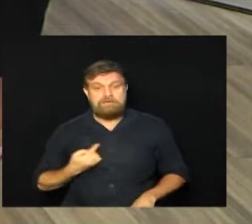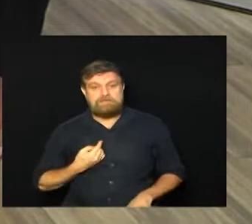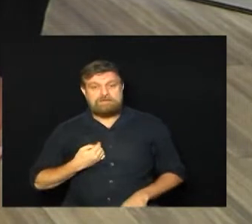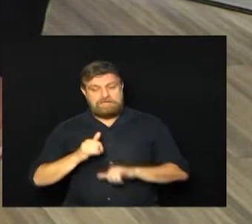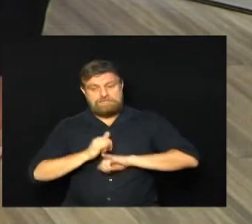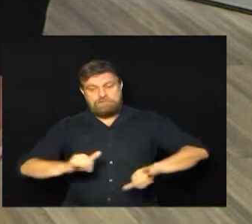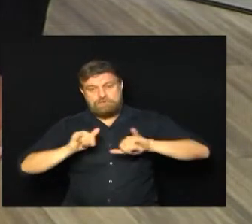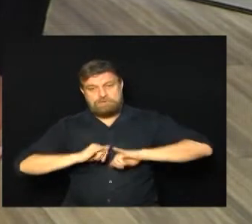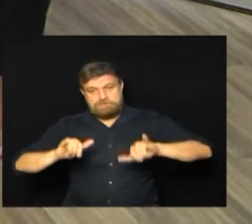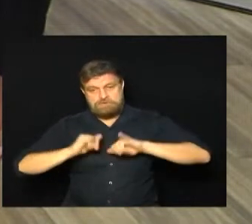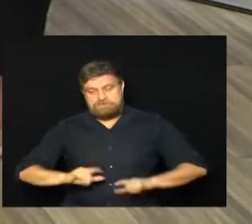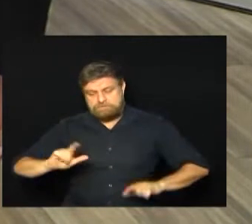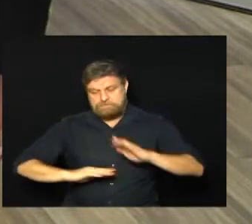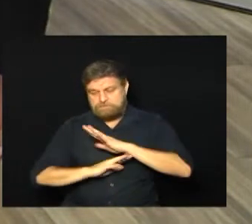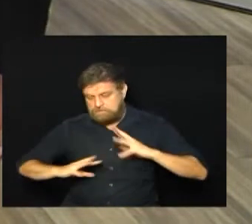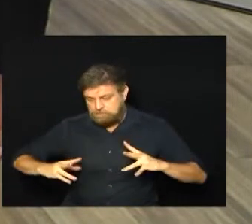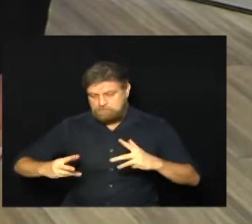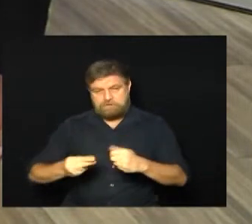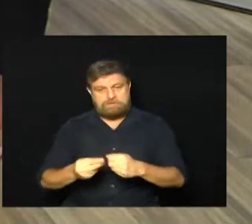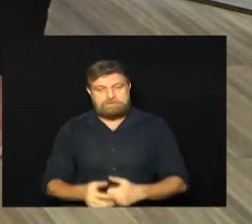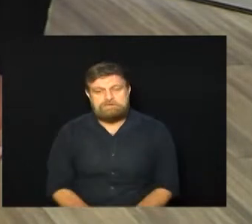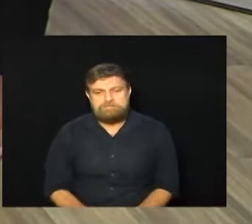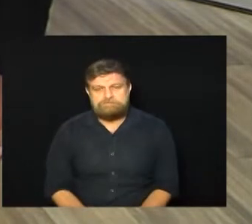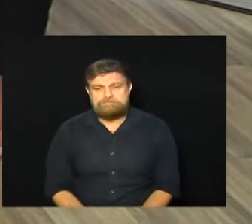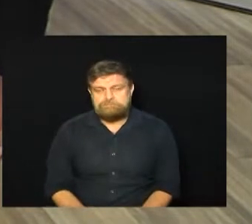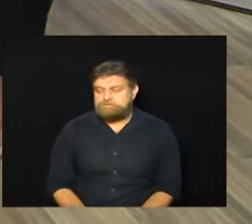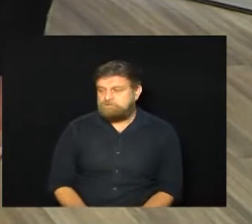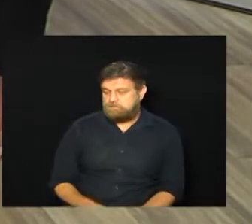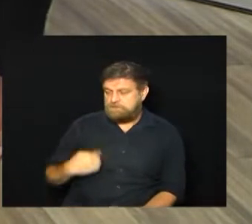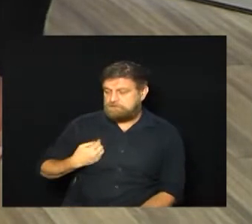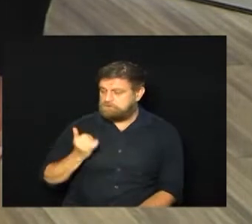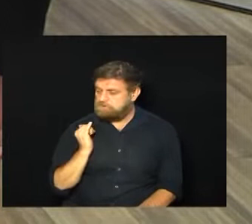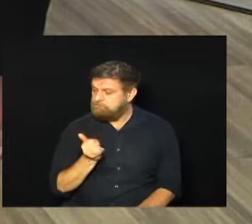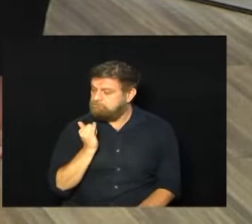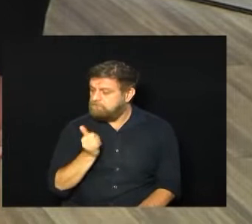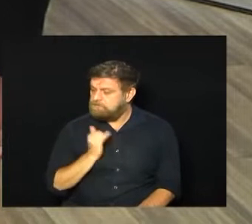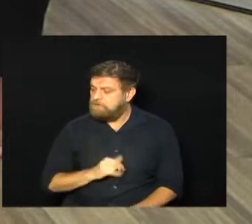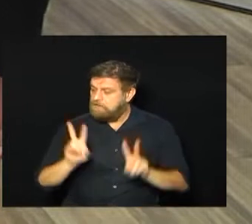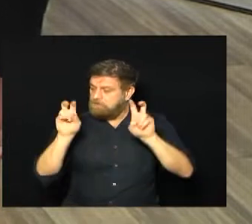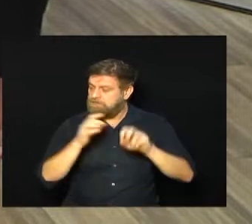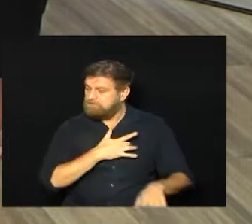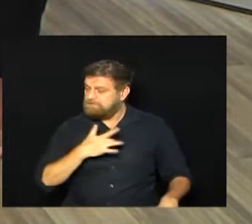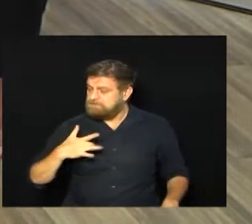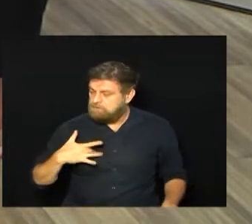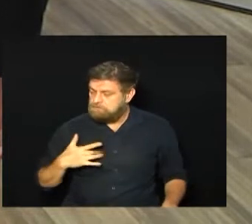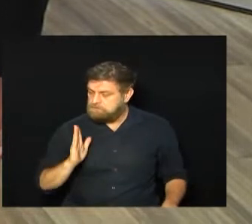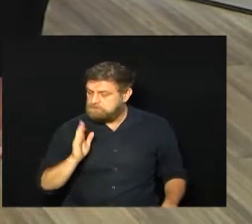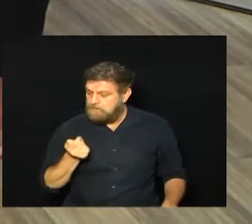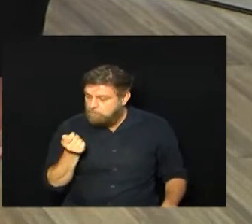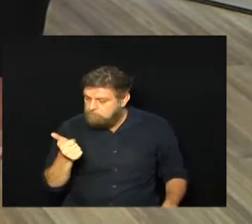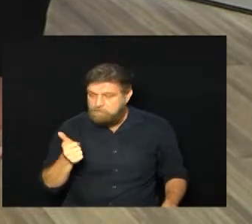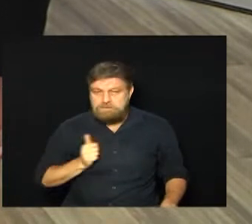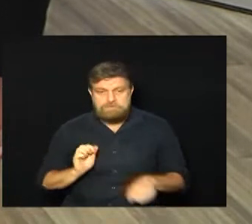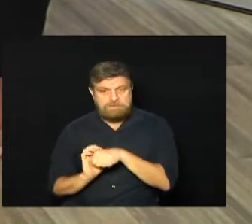da Metrópole dentro do nosso Câmara Total. Vivi, a gente segue falando sobre saúde agora, a gente já falou um pouquinho sobre